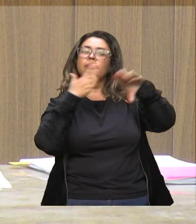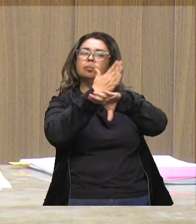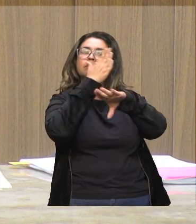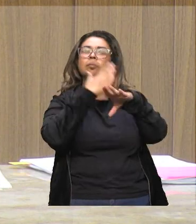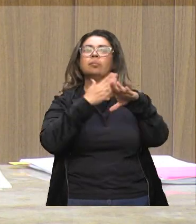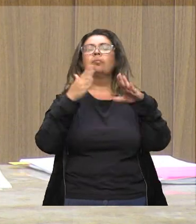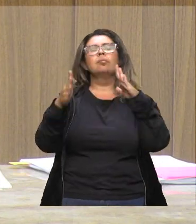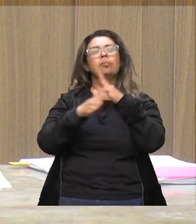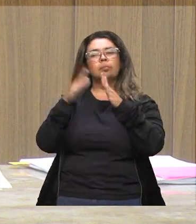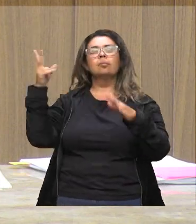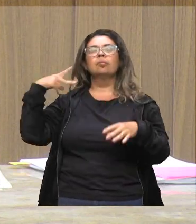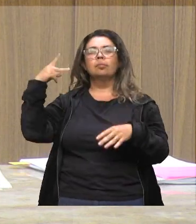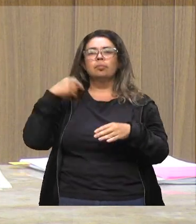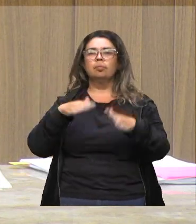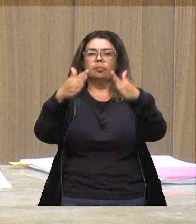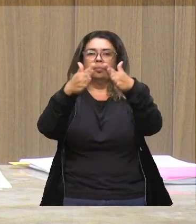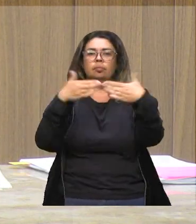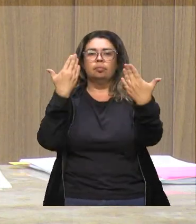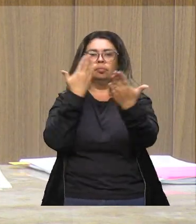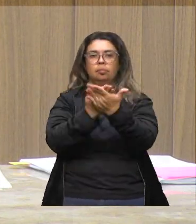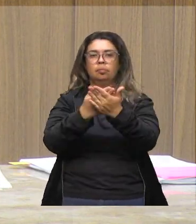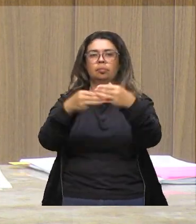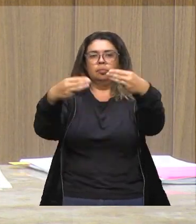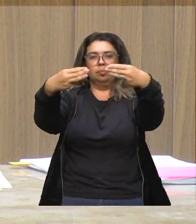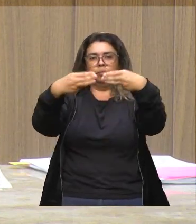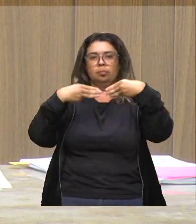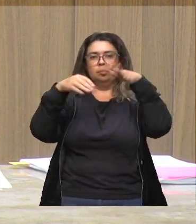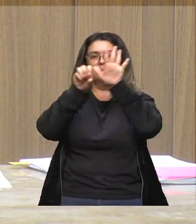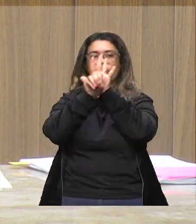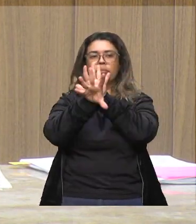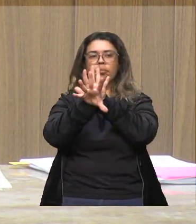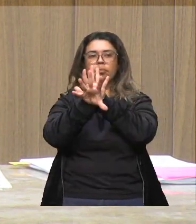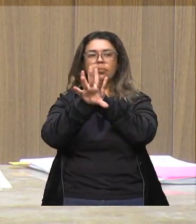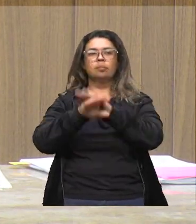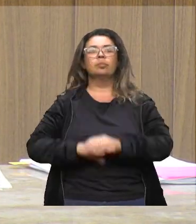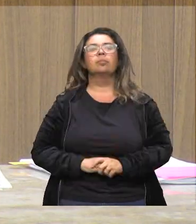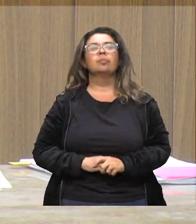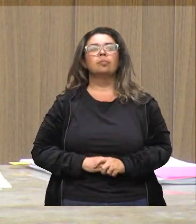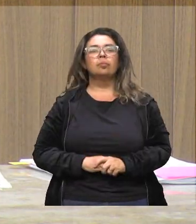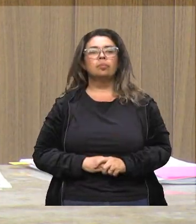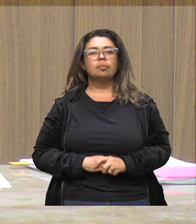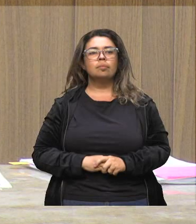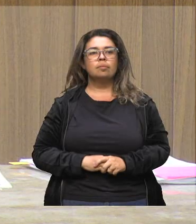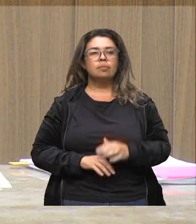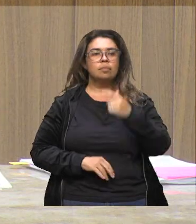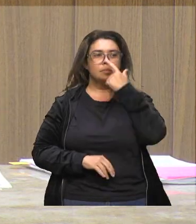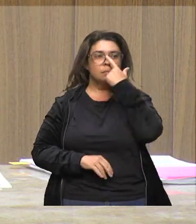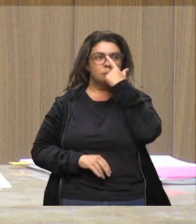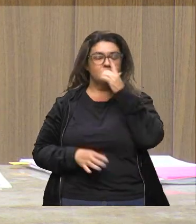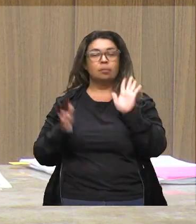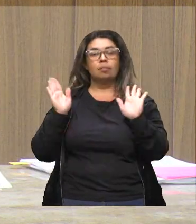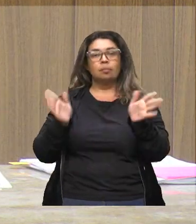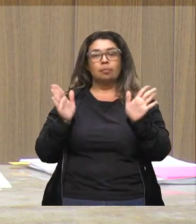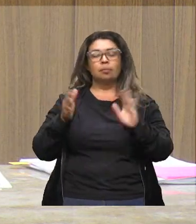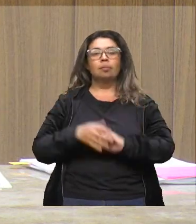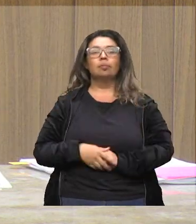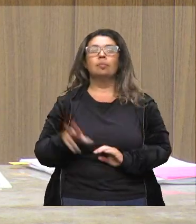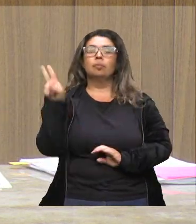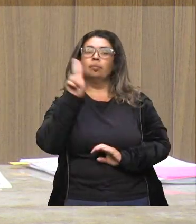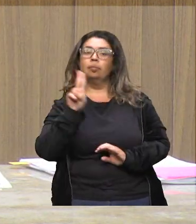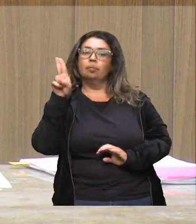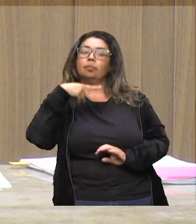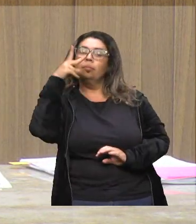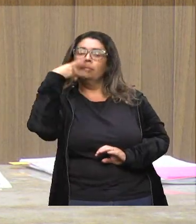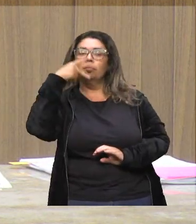Aprovados por unanimidade os requerimentos, moções e indicações. Passaremos agora para o uso